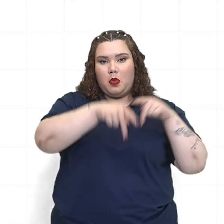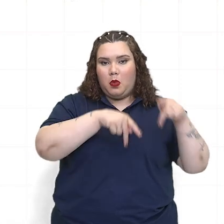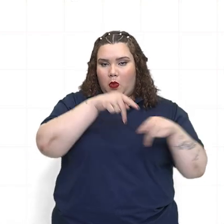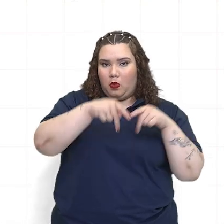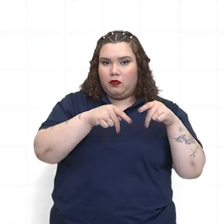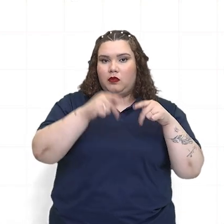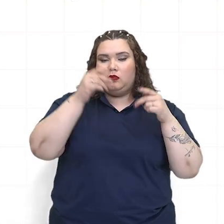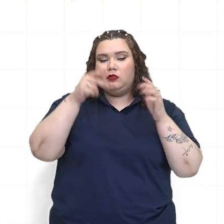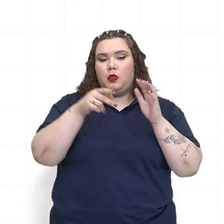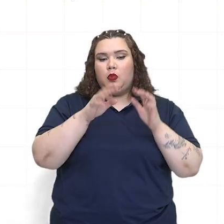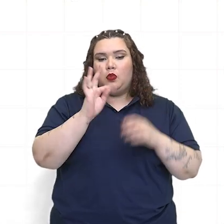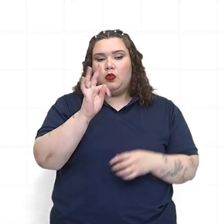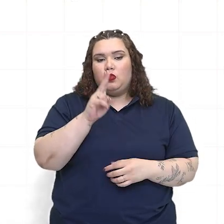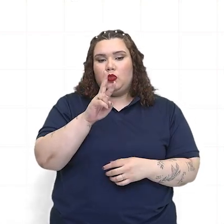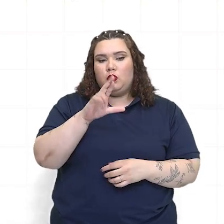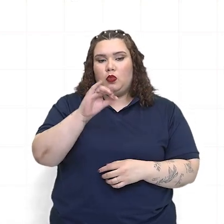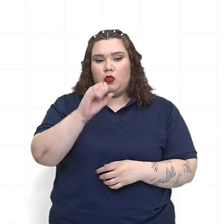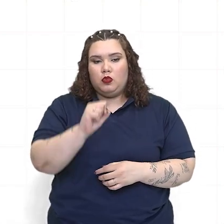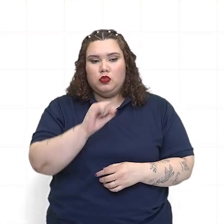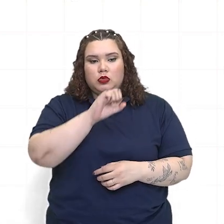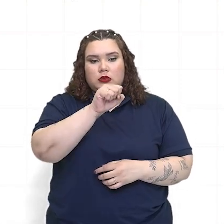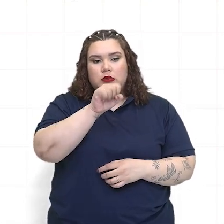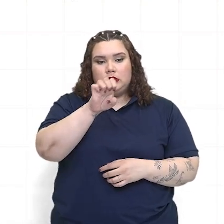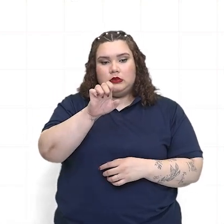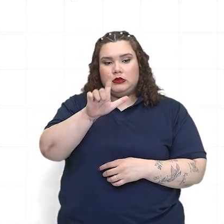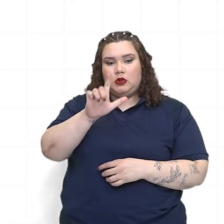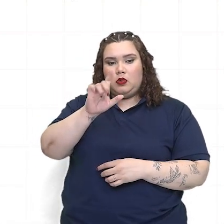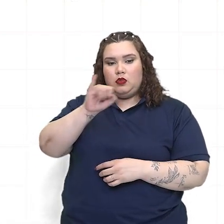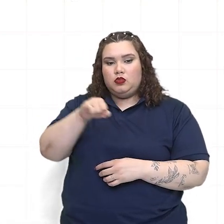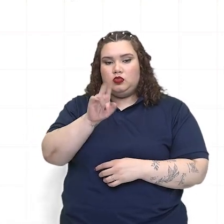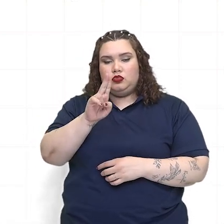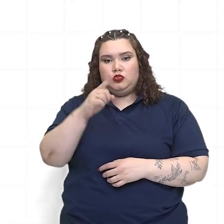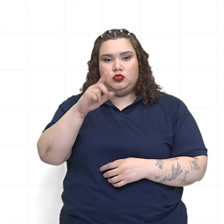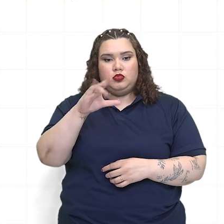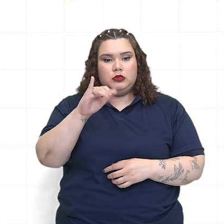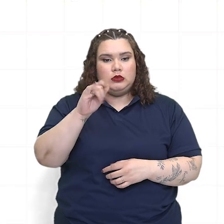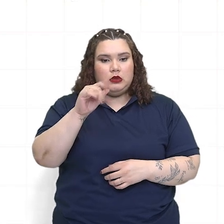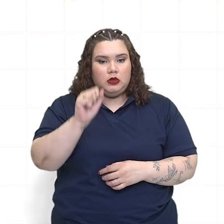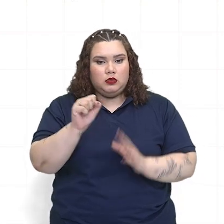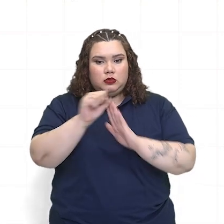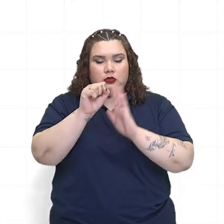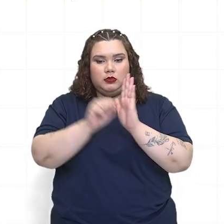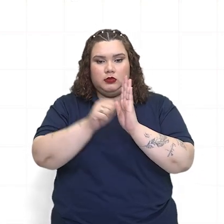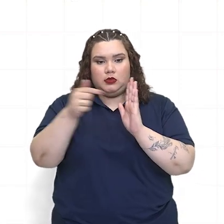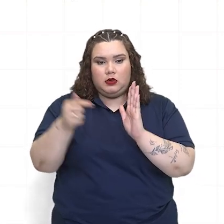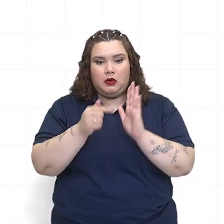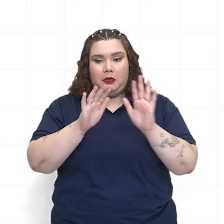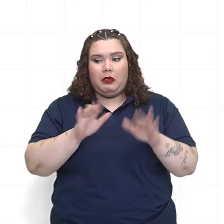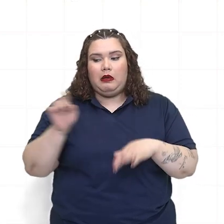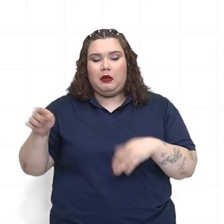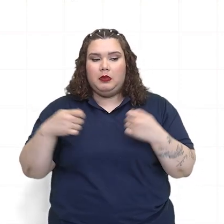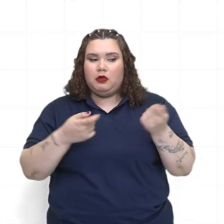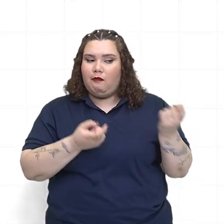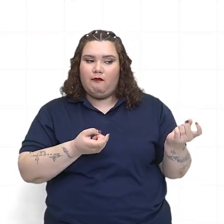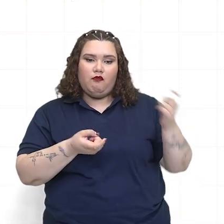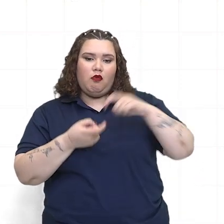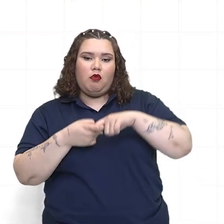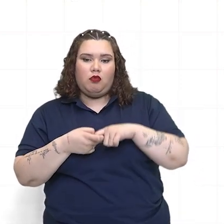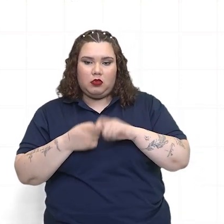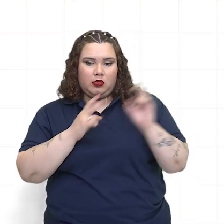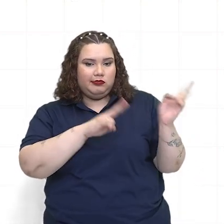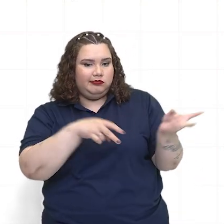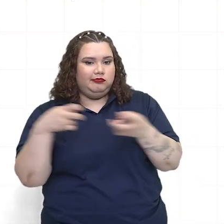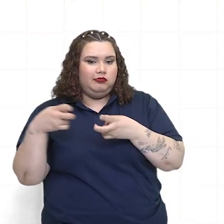turcos seljúcidas no século VII e, segundo a igreja, precisava ser resgatada das